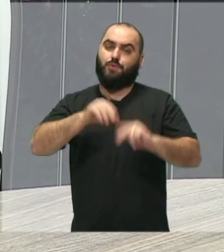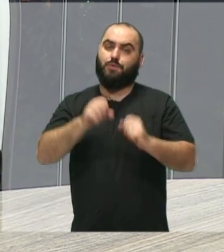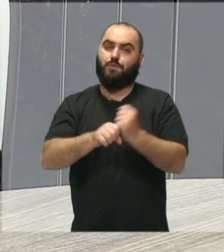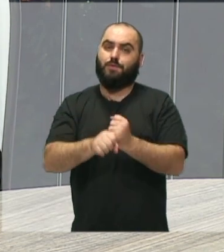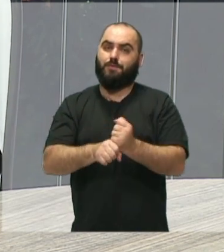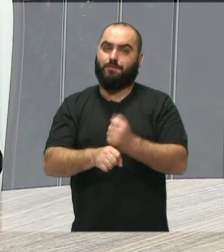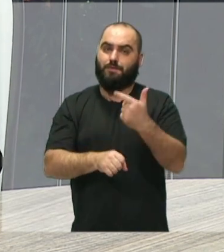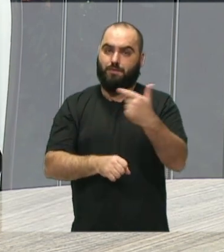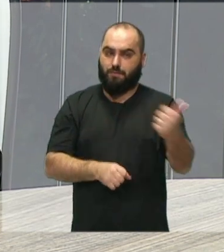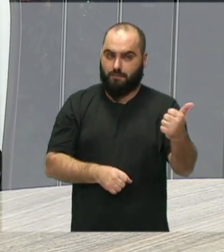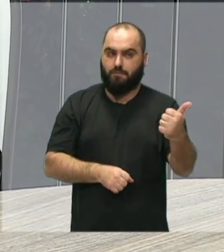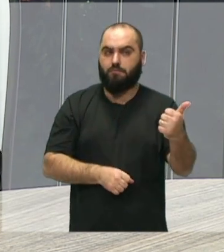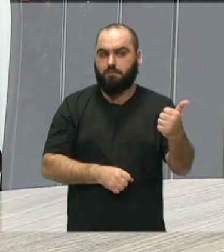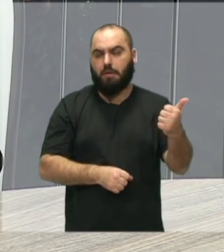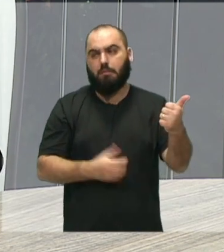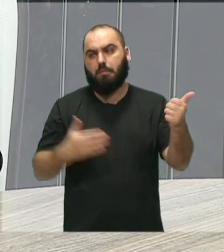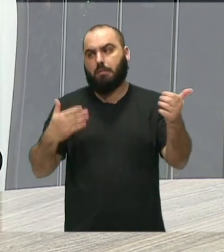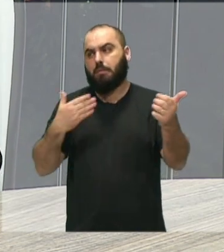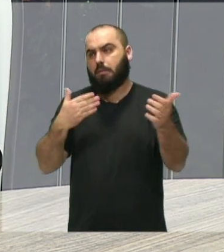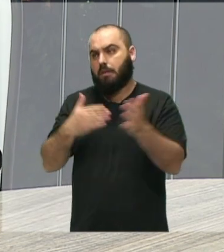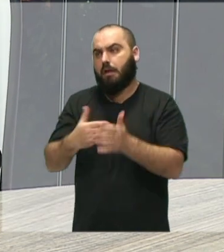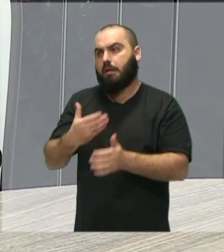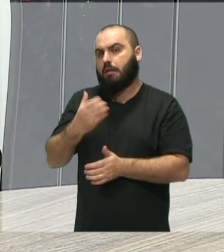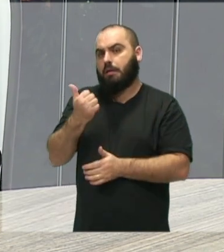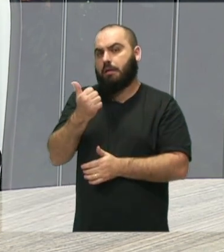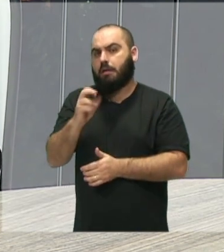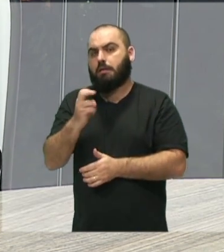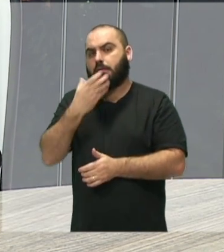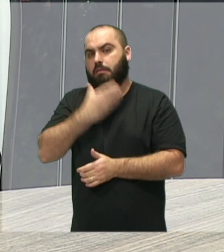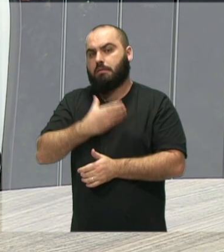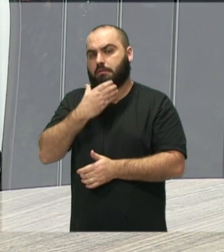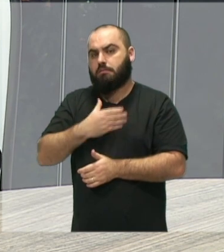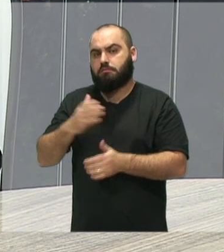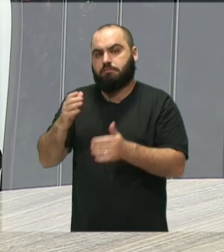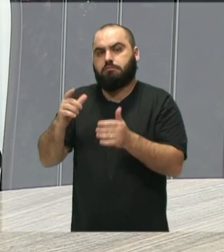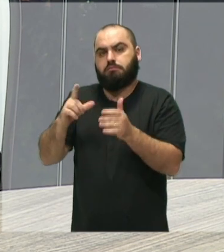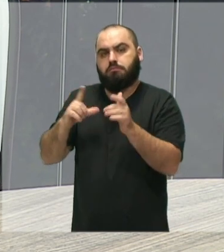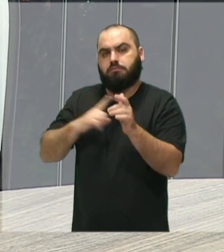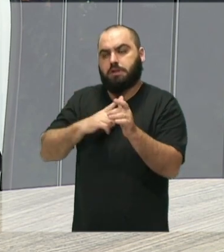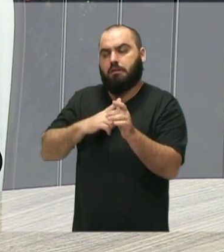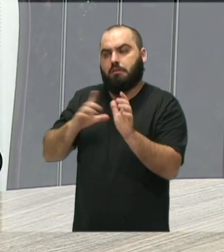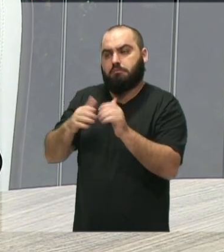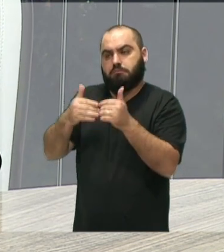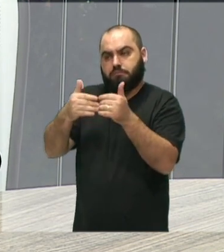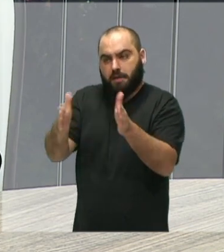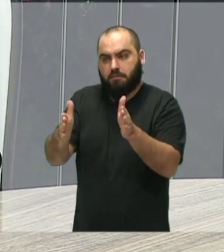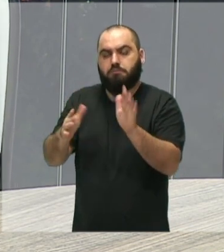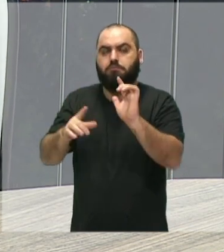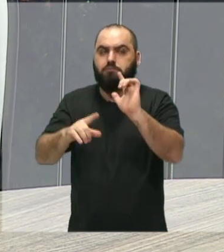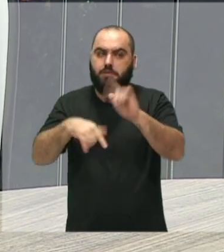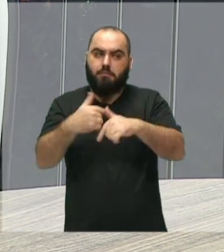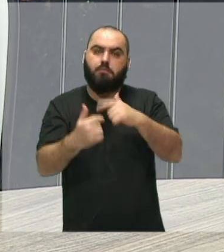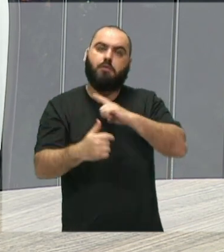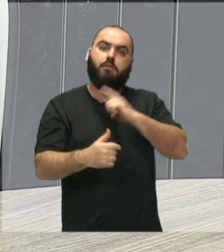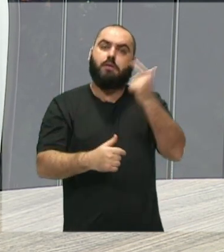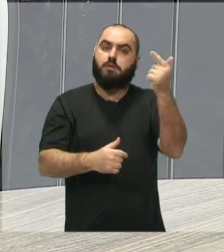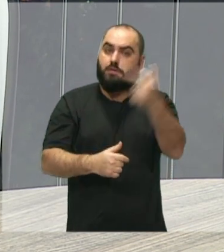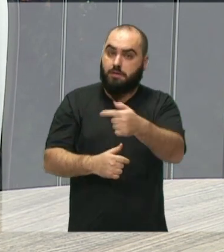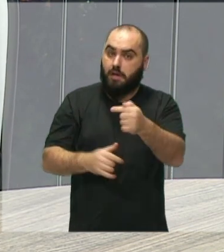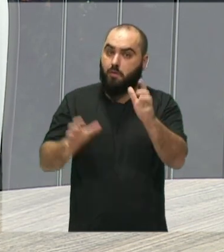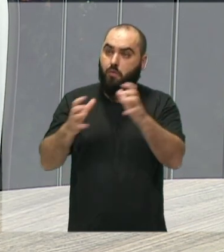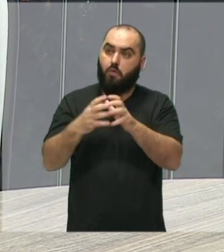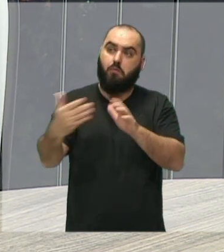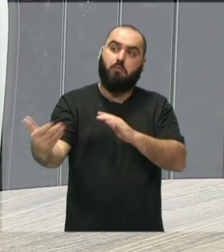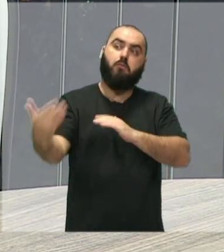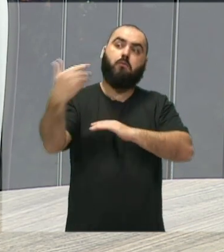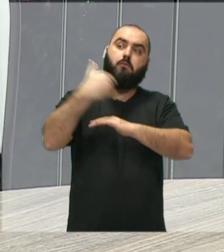a gente permaneceu aberto, até 15 de dezembro, e aí a gente teve mais ou menos umas 7 turmas visitando o espaço expositivo do museu e o